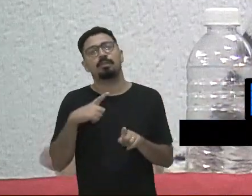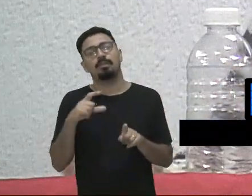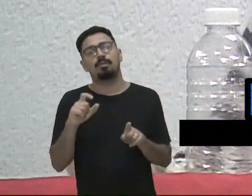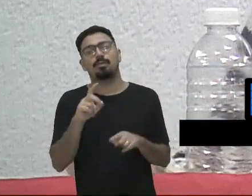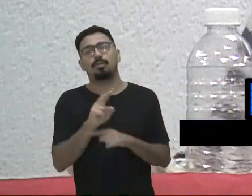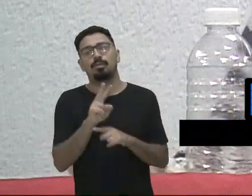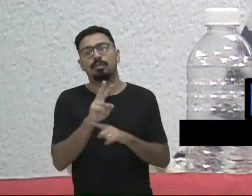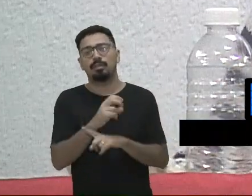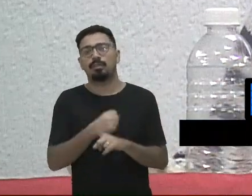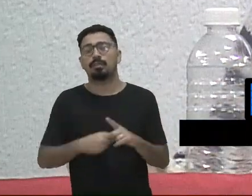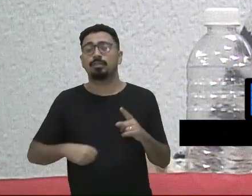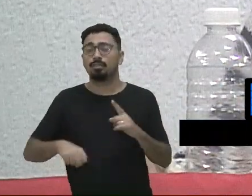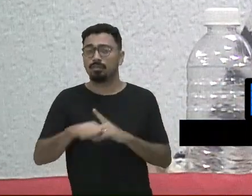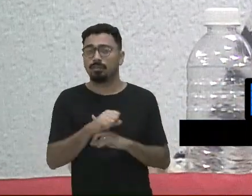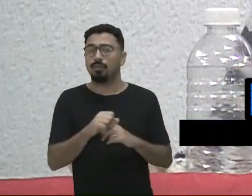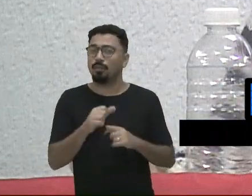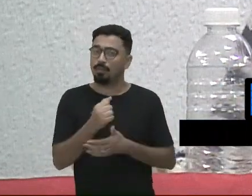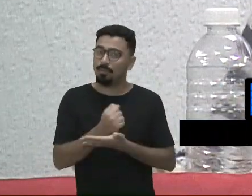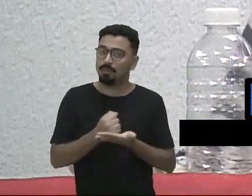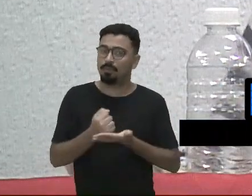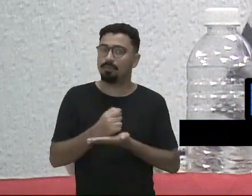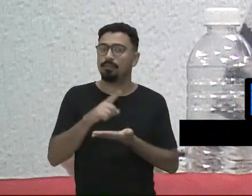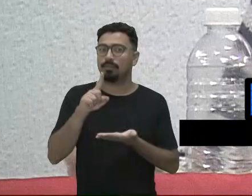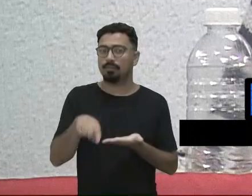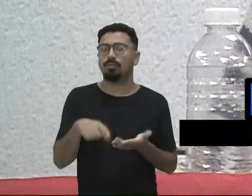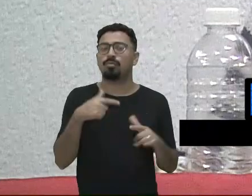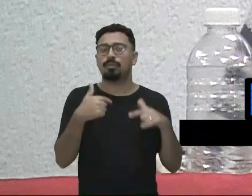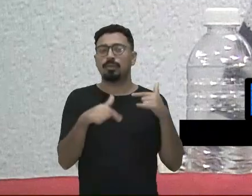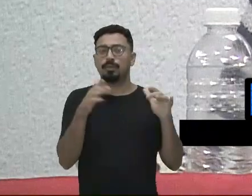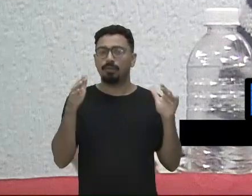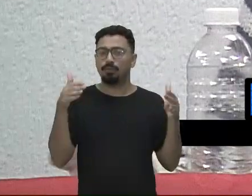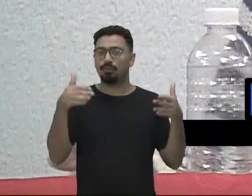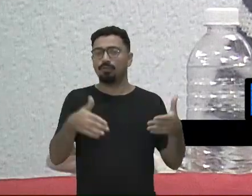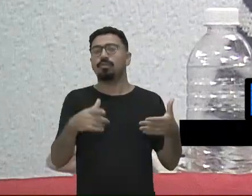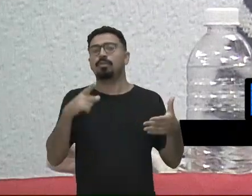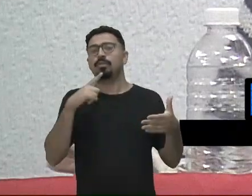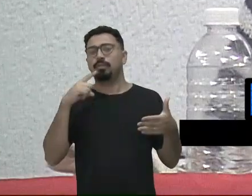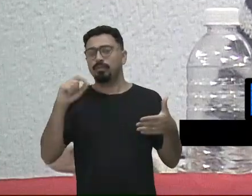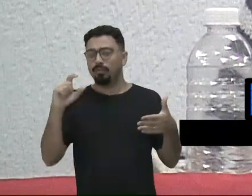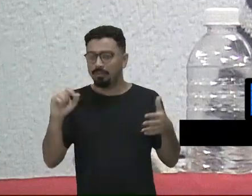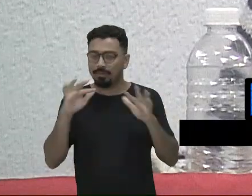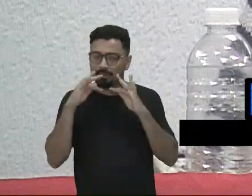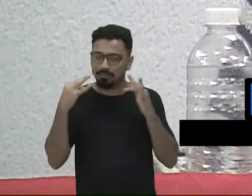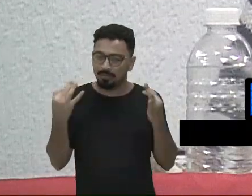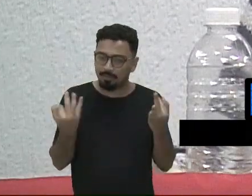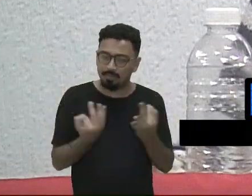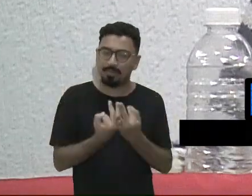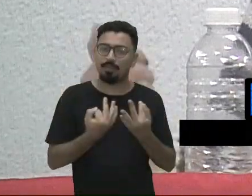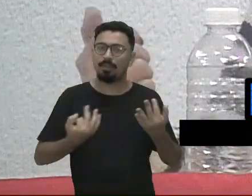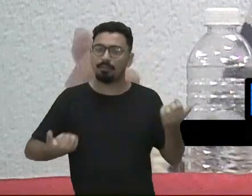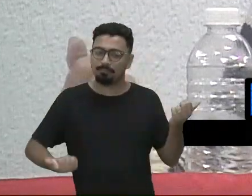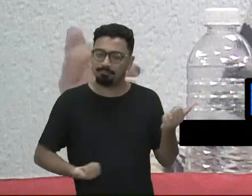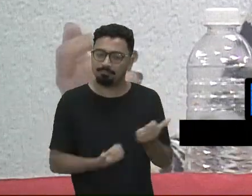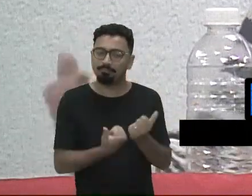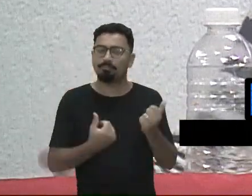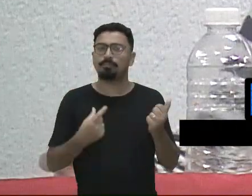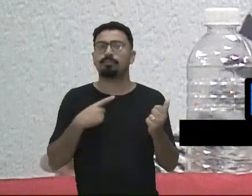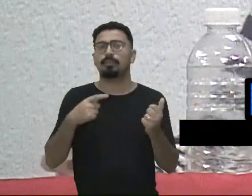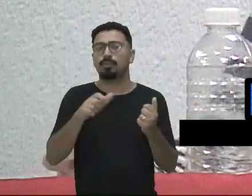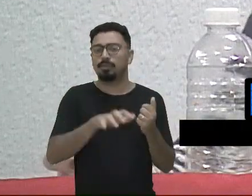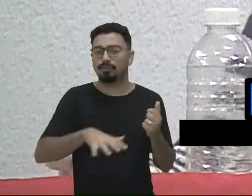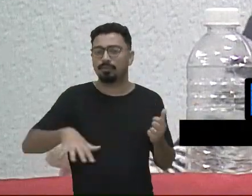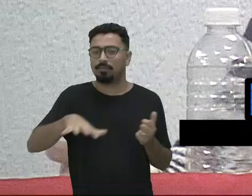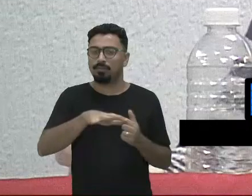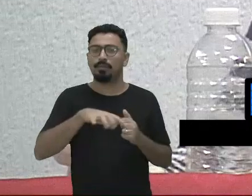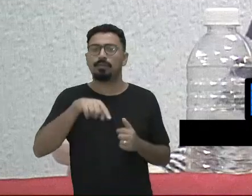proteção social básica, né, que é todo o trabalho voltado ao fortalecimento das famílias, fortalecimento dos territórios